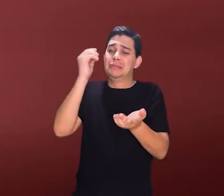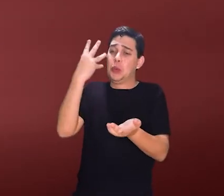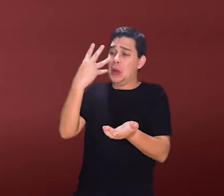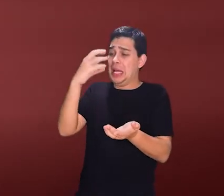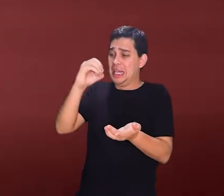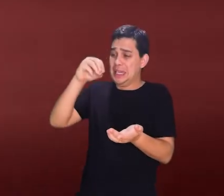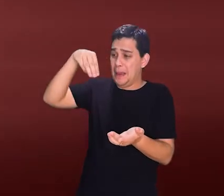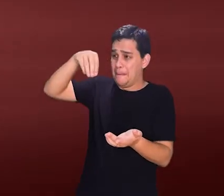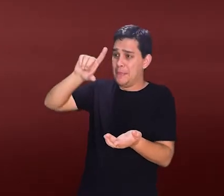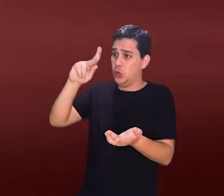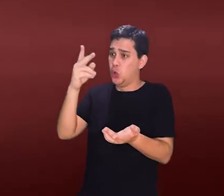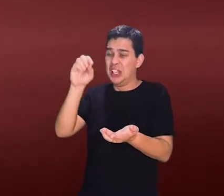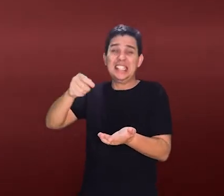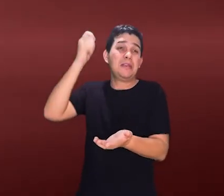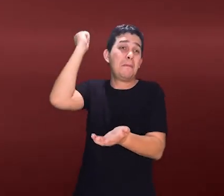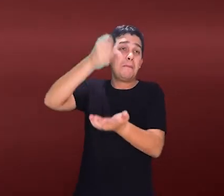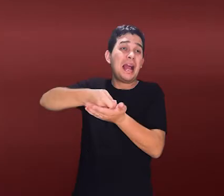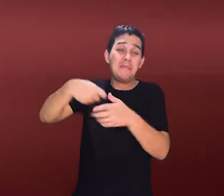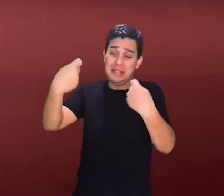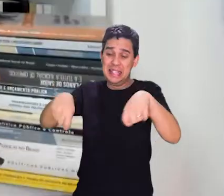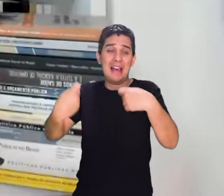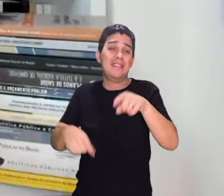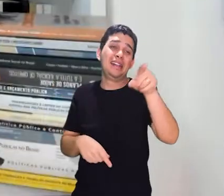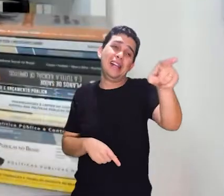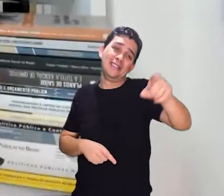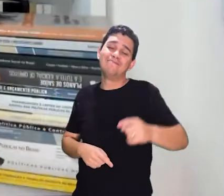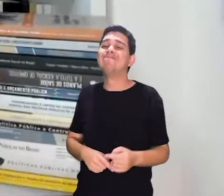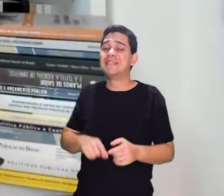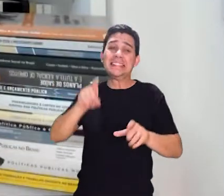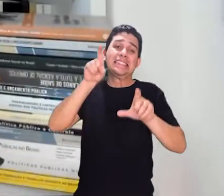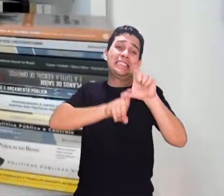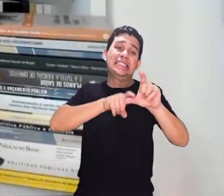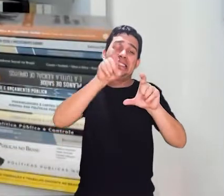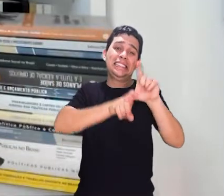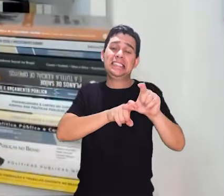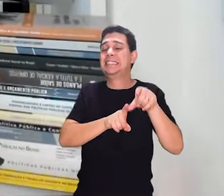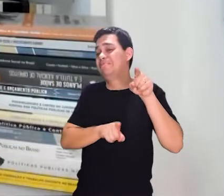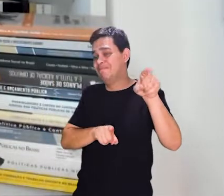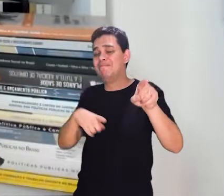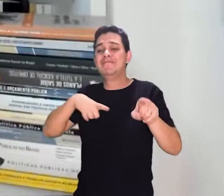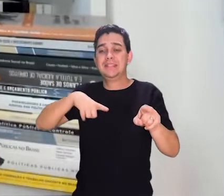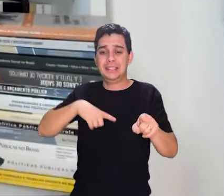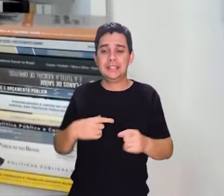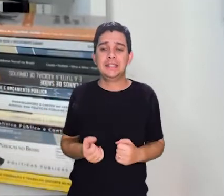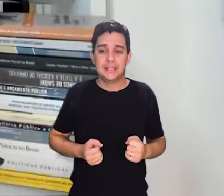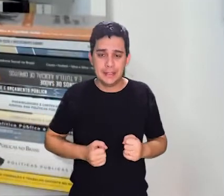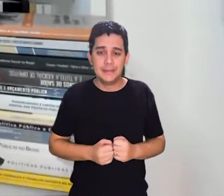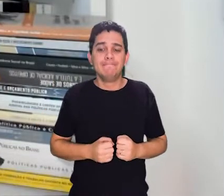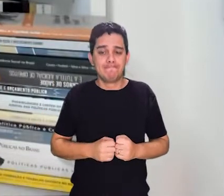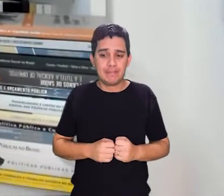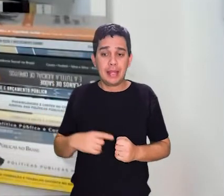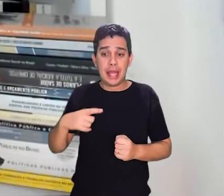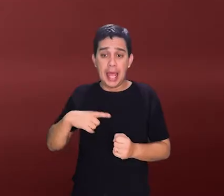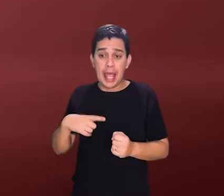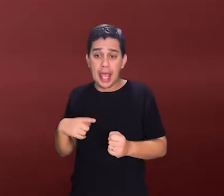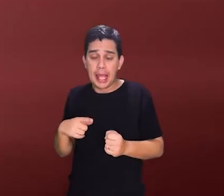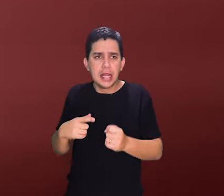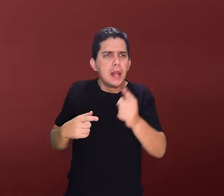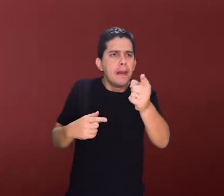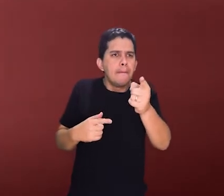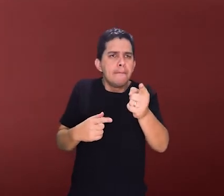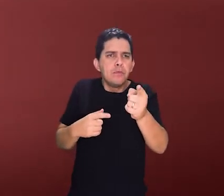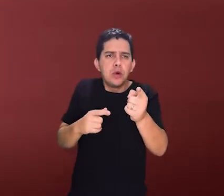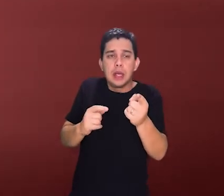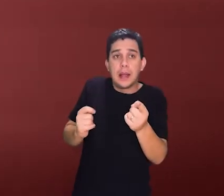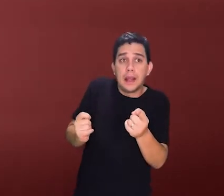milhões de reais, quando a unidade em si vale, né, 20 milhões de reais, o que indica um desequilíbrio